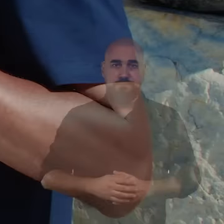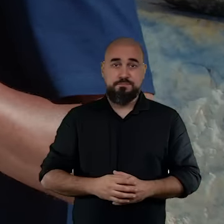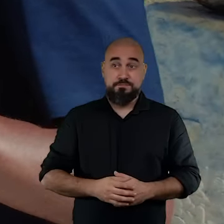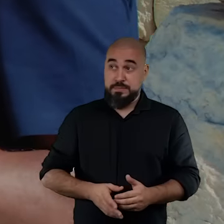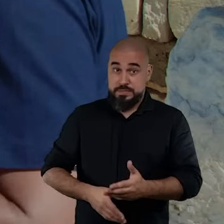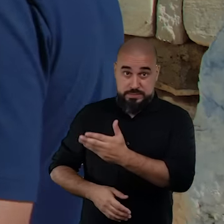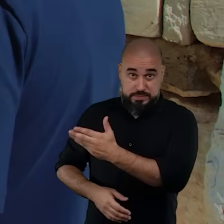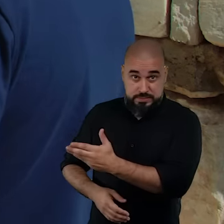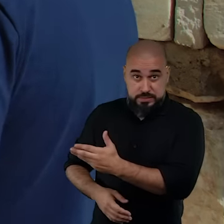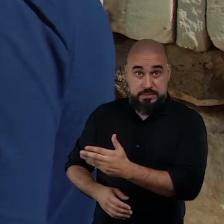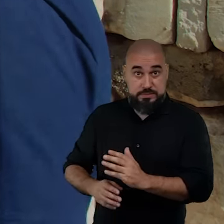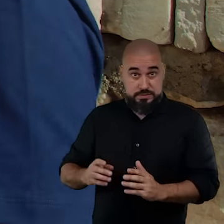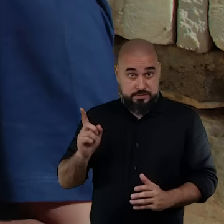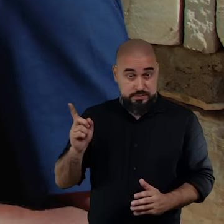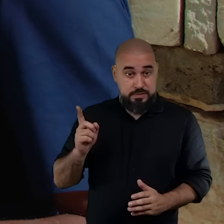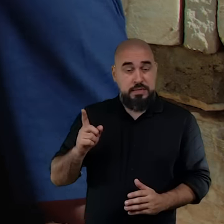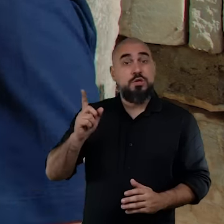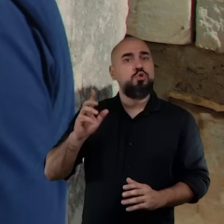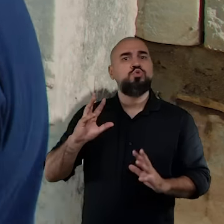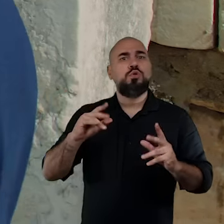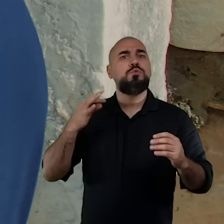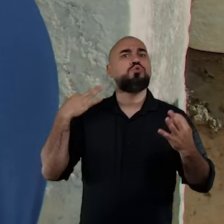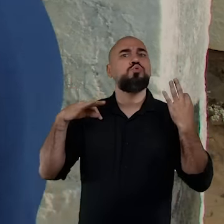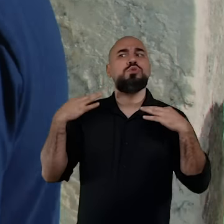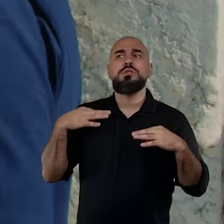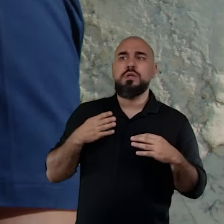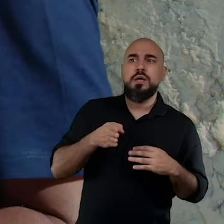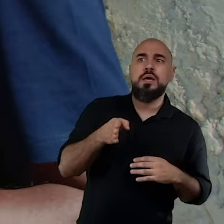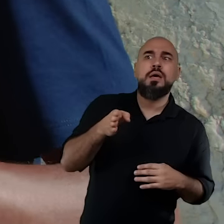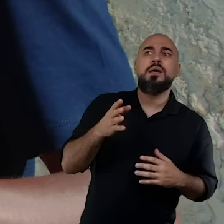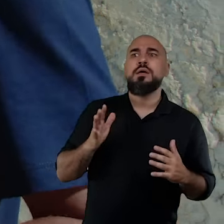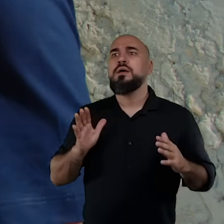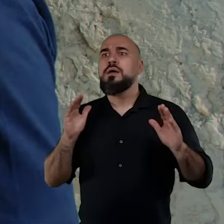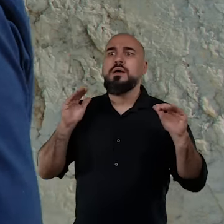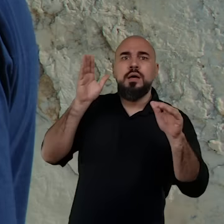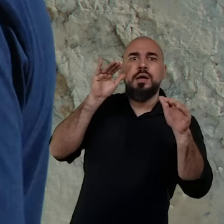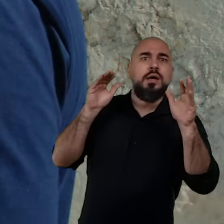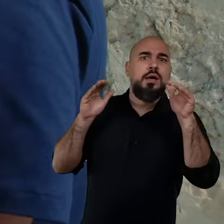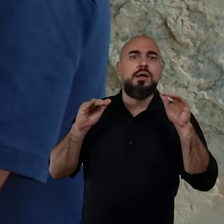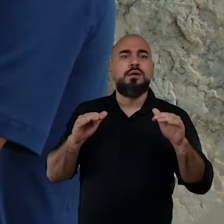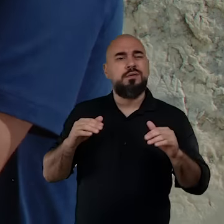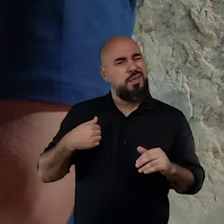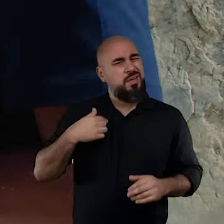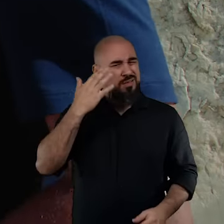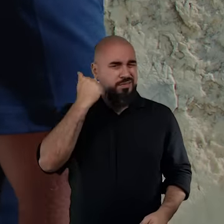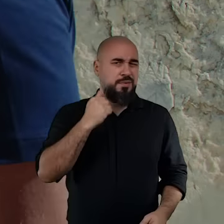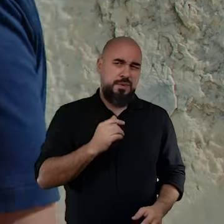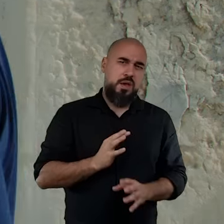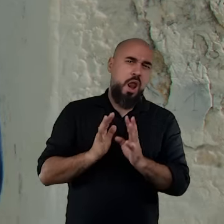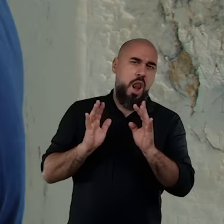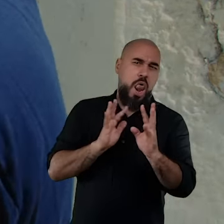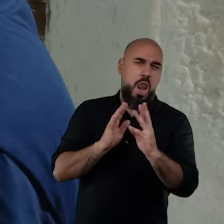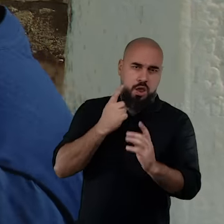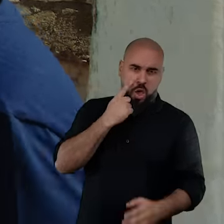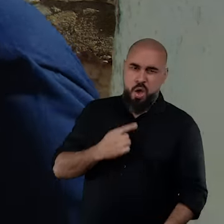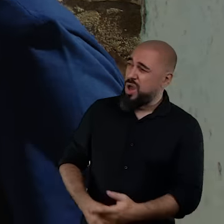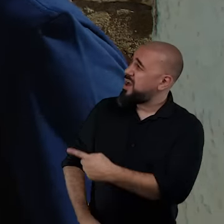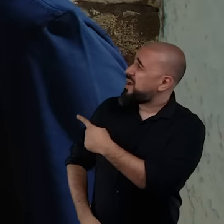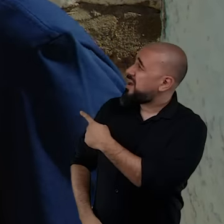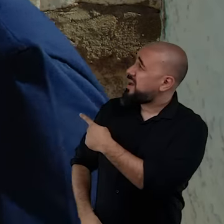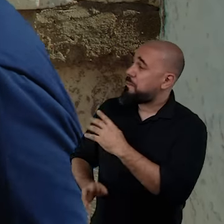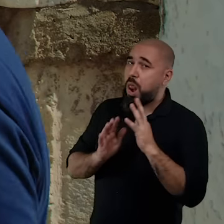Essa parte aqui é muito concorrida de turistas, então eu já estava esperando que aqui estivesse cheio de gente, como de fato está. Olha lá, olha.